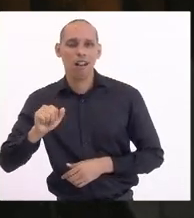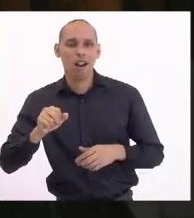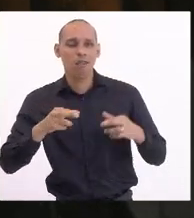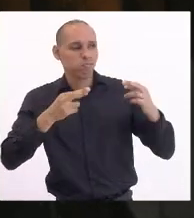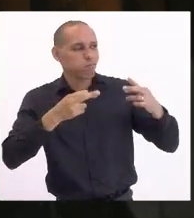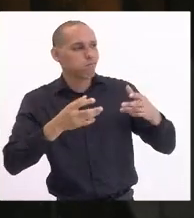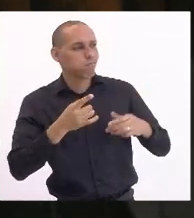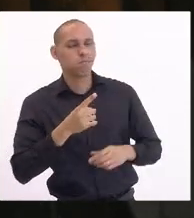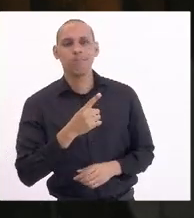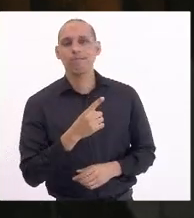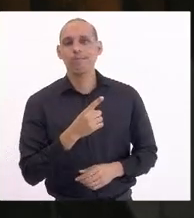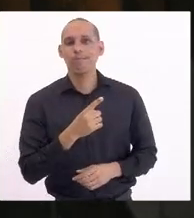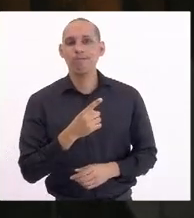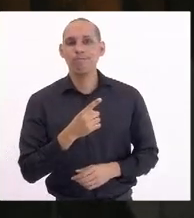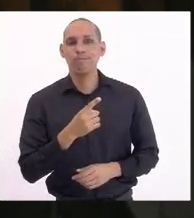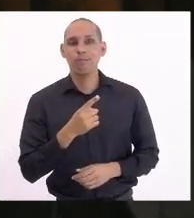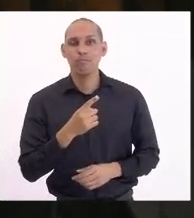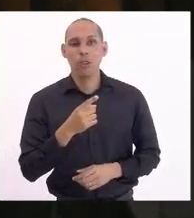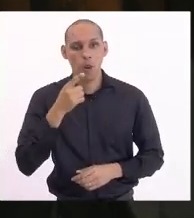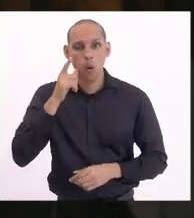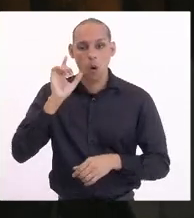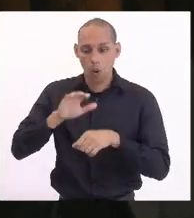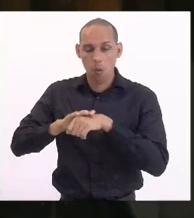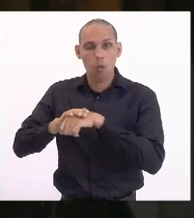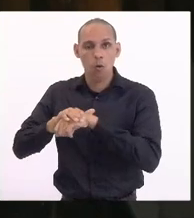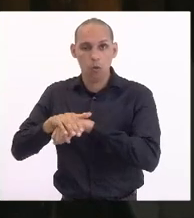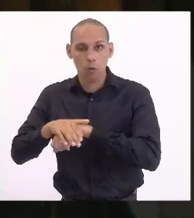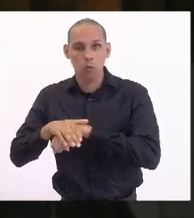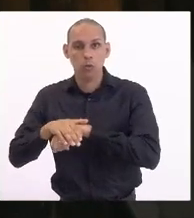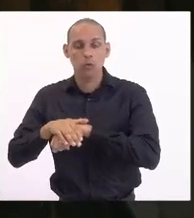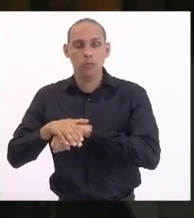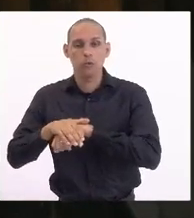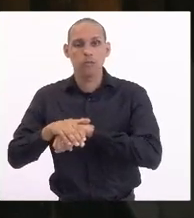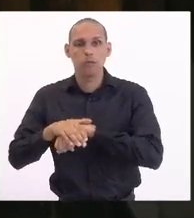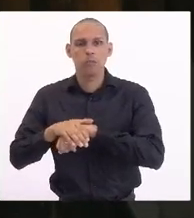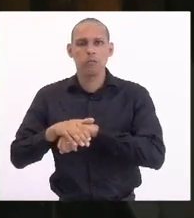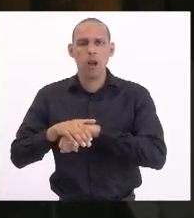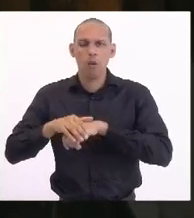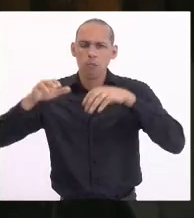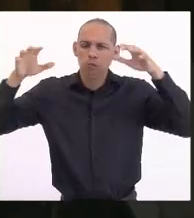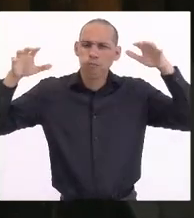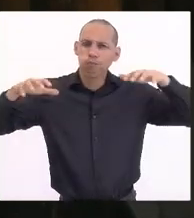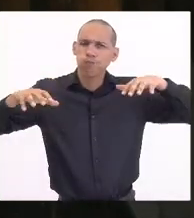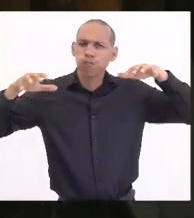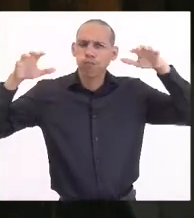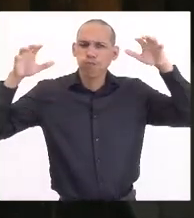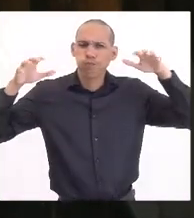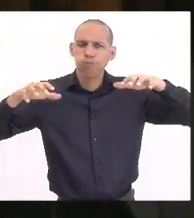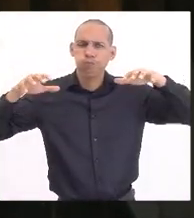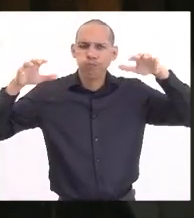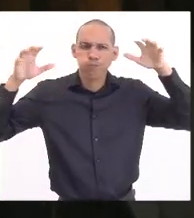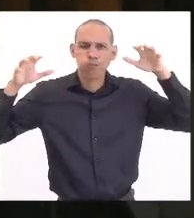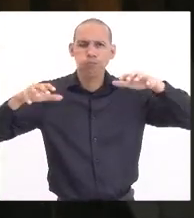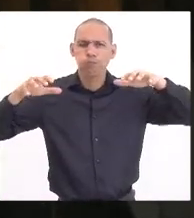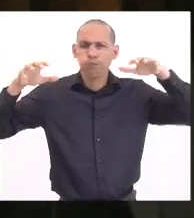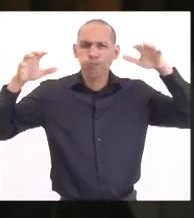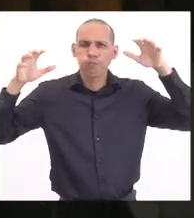Na noite de ontem, com uma precipitação